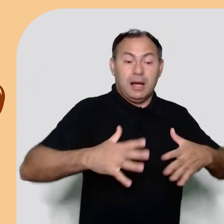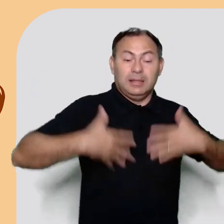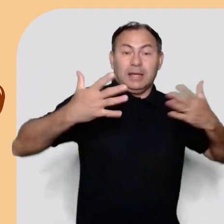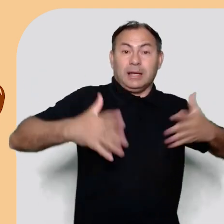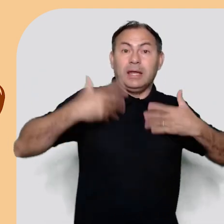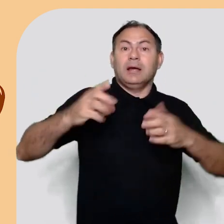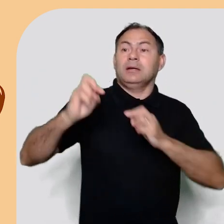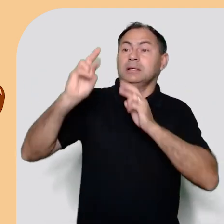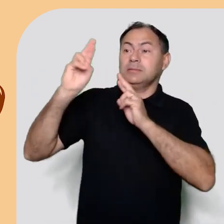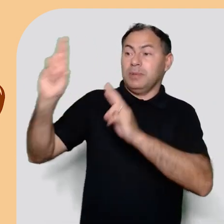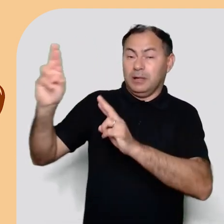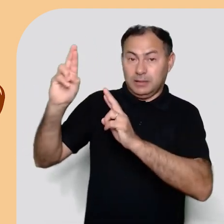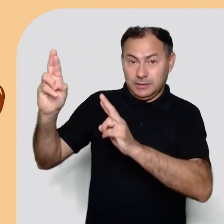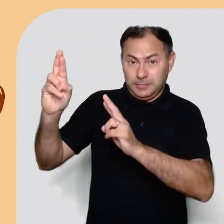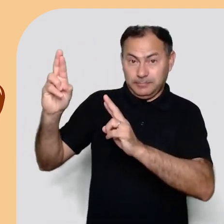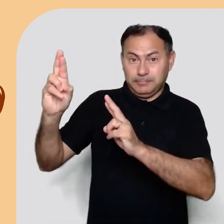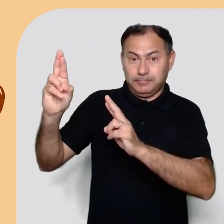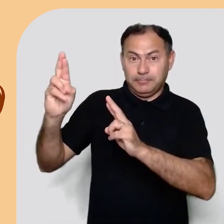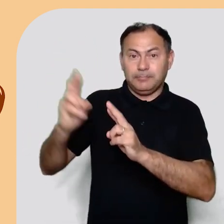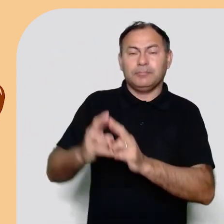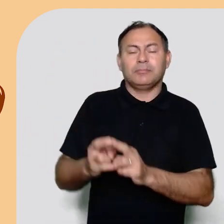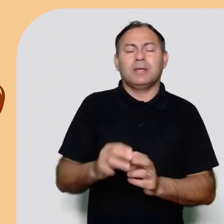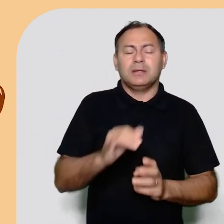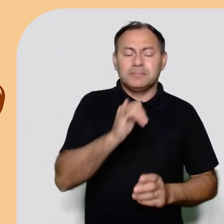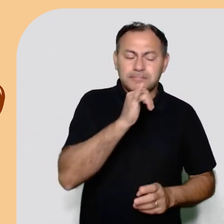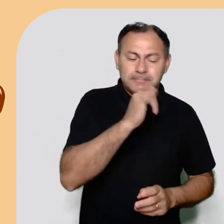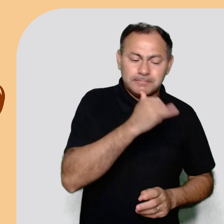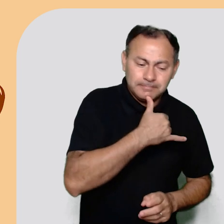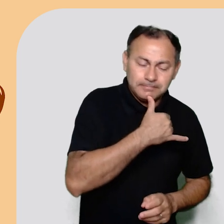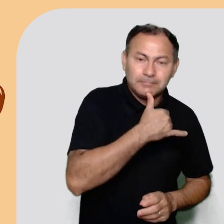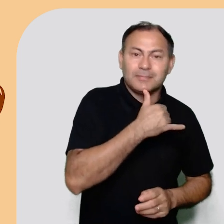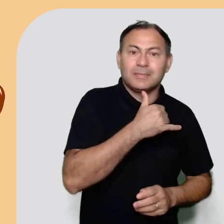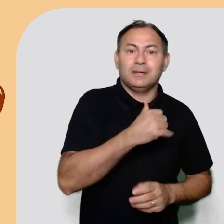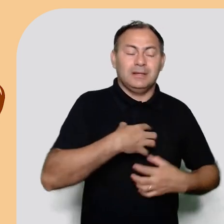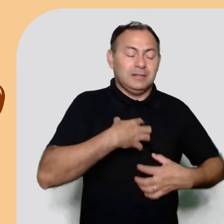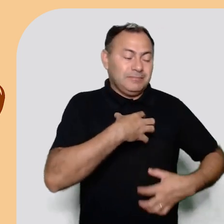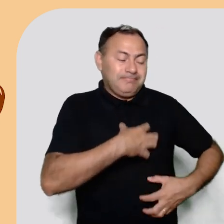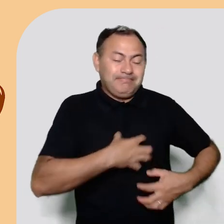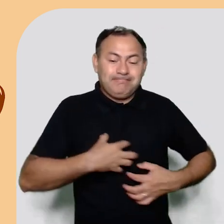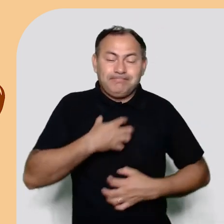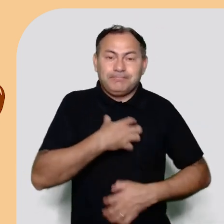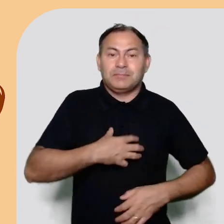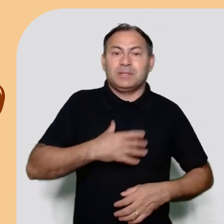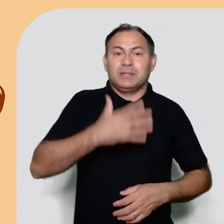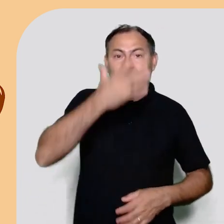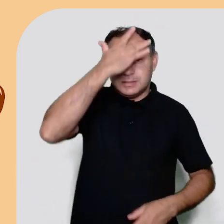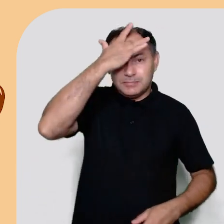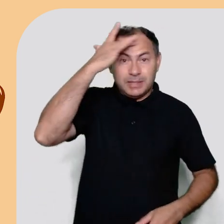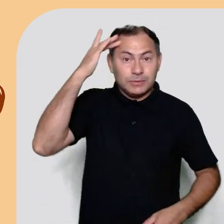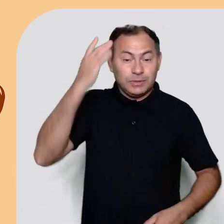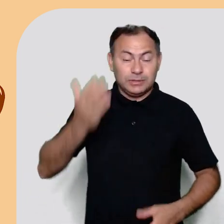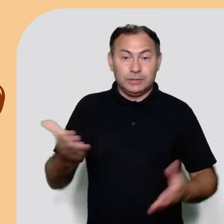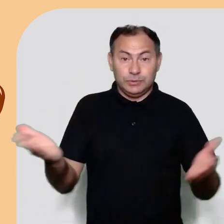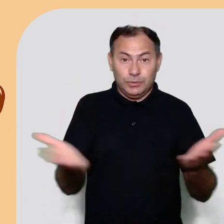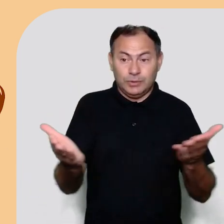alegrias e as esperanças, as tristezas e as angústias dos homens de